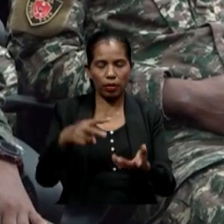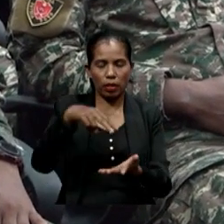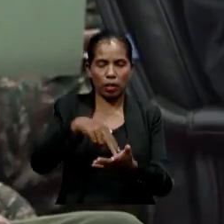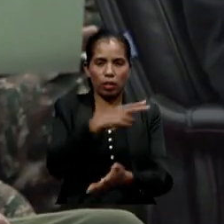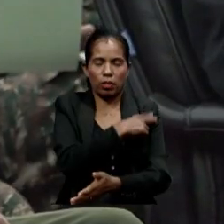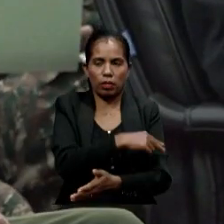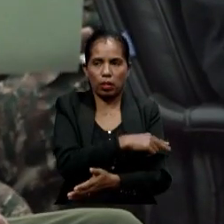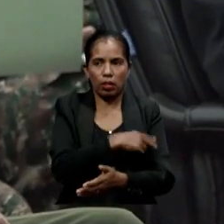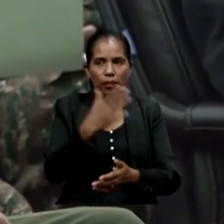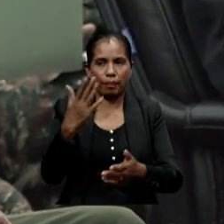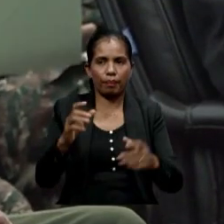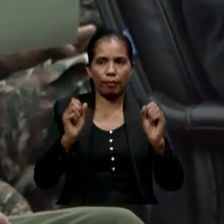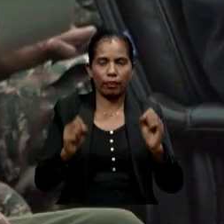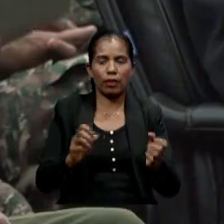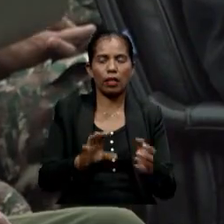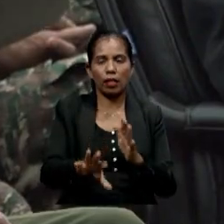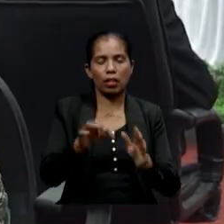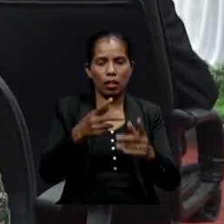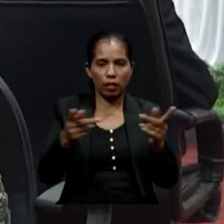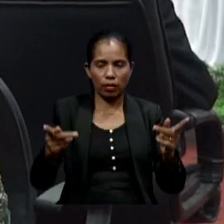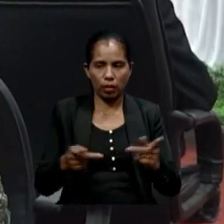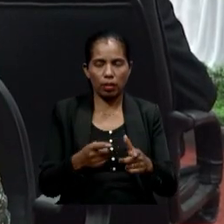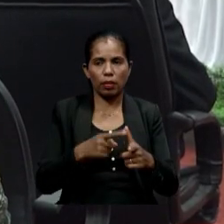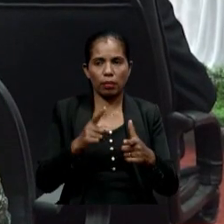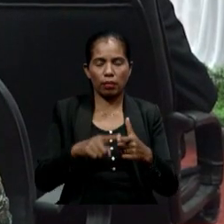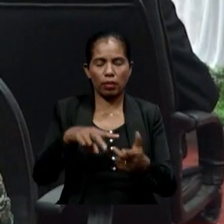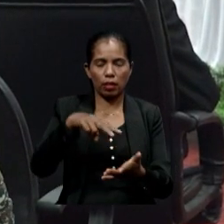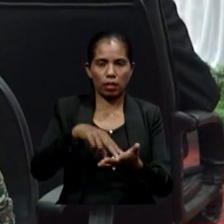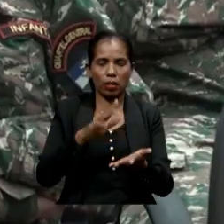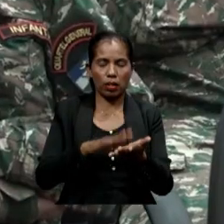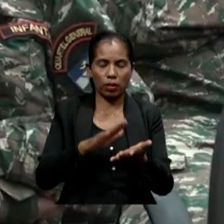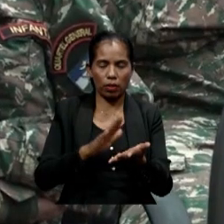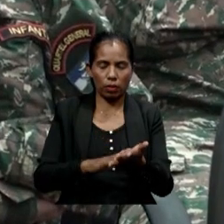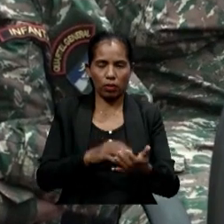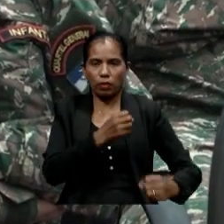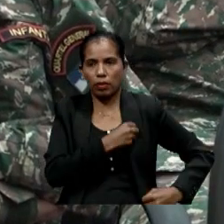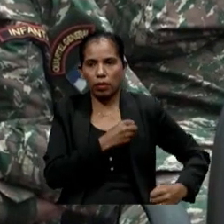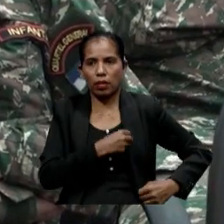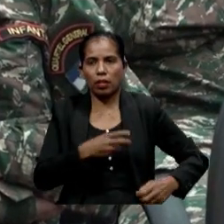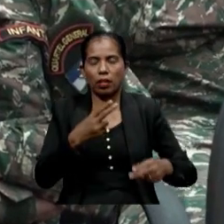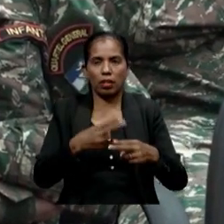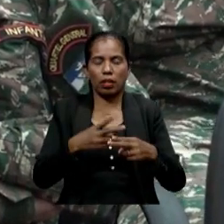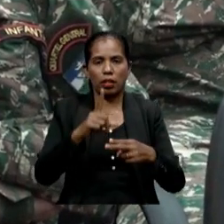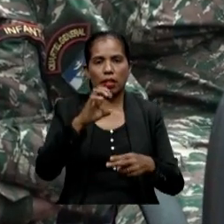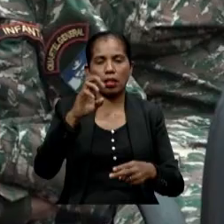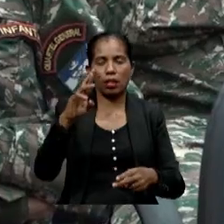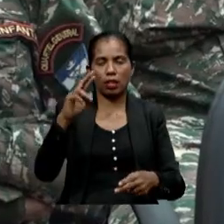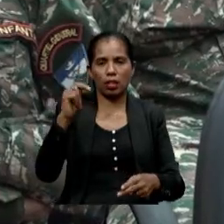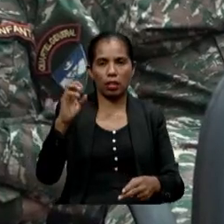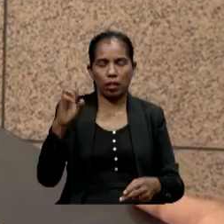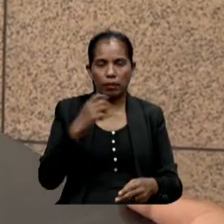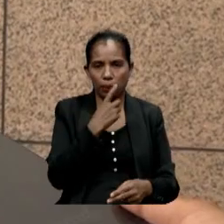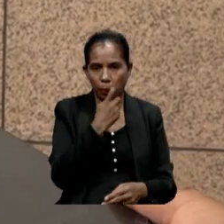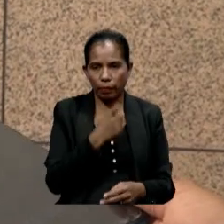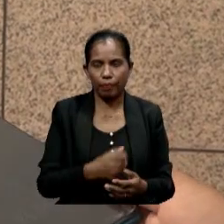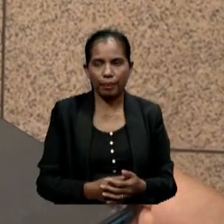hospital ne be se escolhe hela fatin, depois se harimos escola militar ida hanaran lere anantimur. E é evento importante